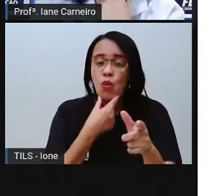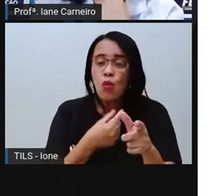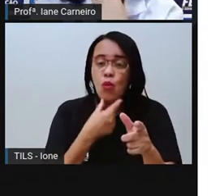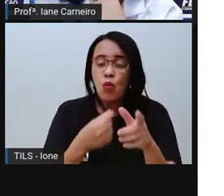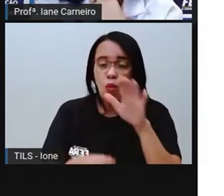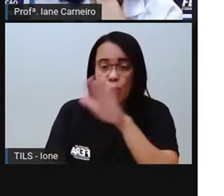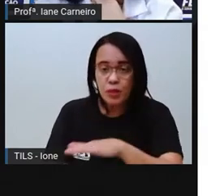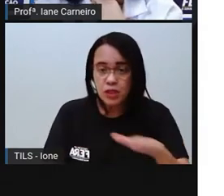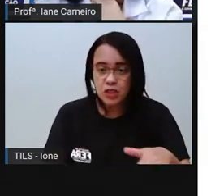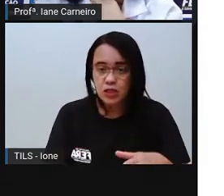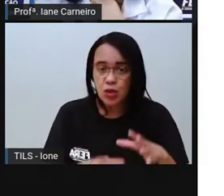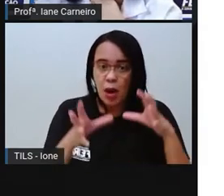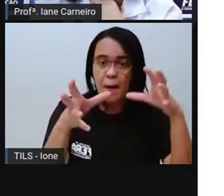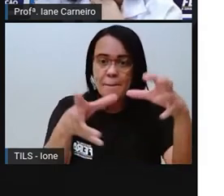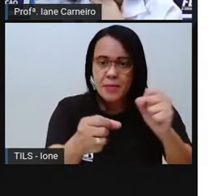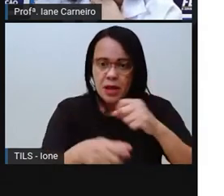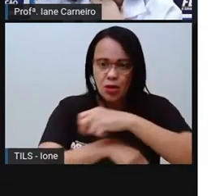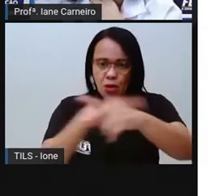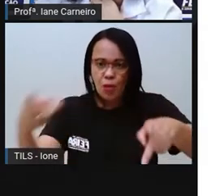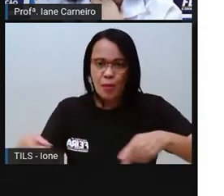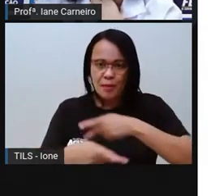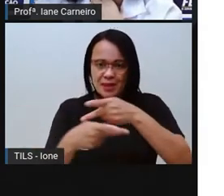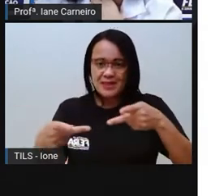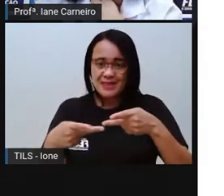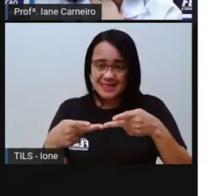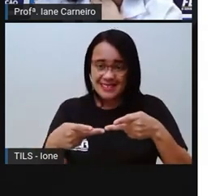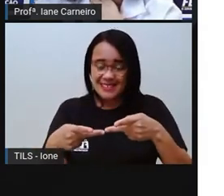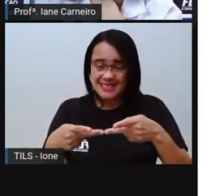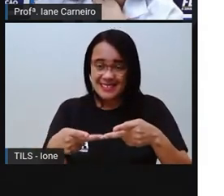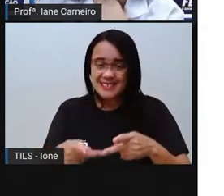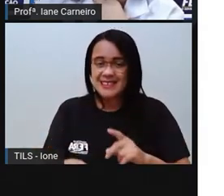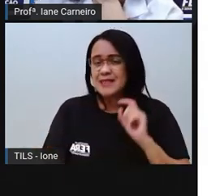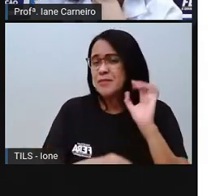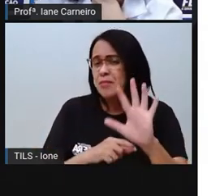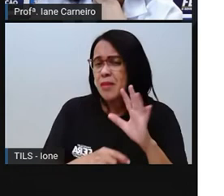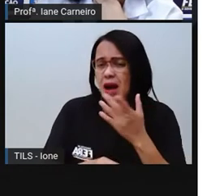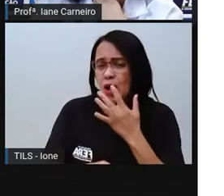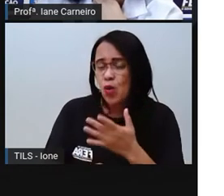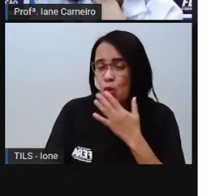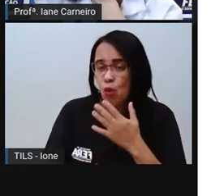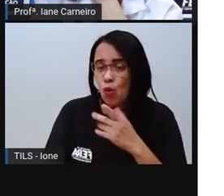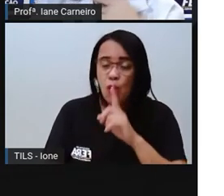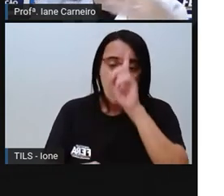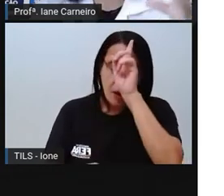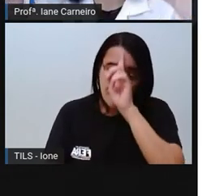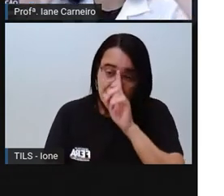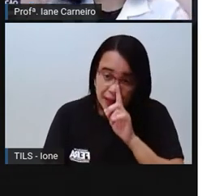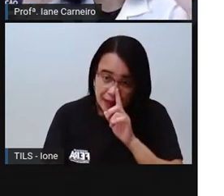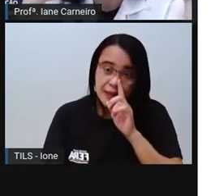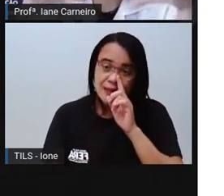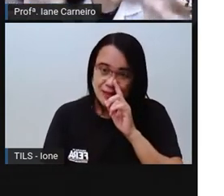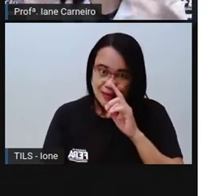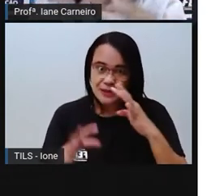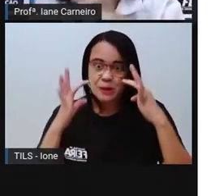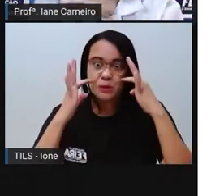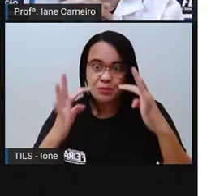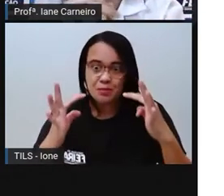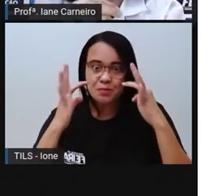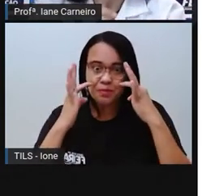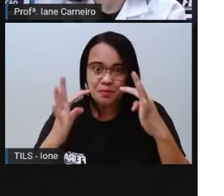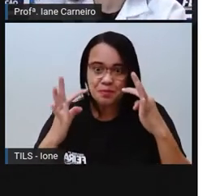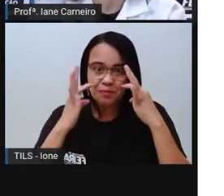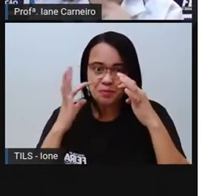carro de alguém. E olha a cor do presente, ó. Tá de amarelo, né? Então, chamando a atenção para